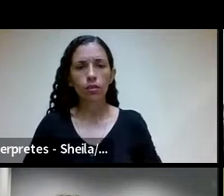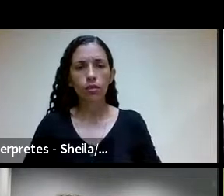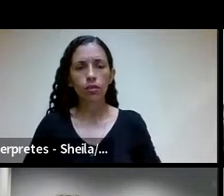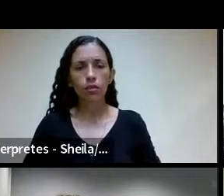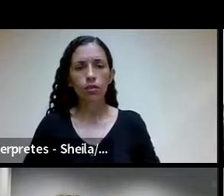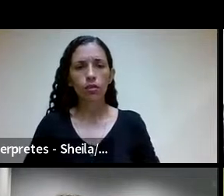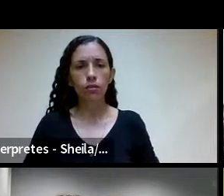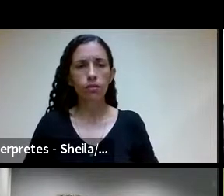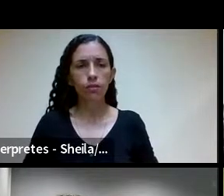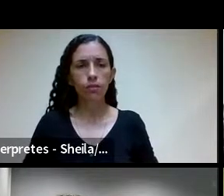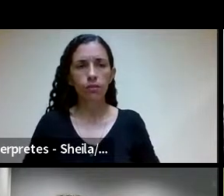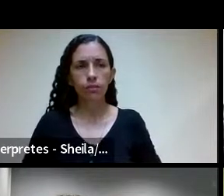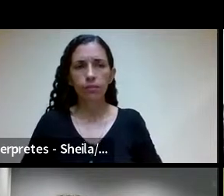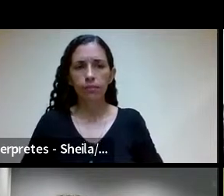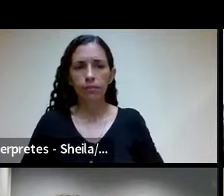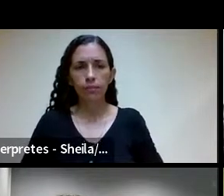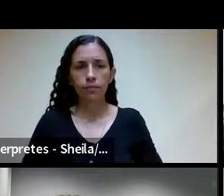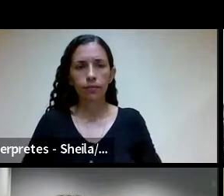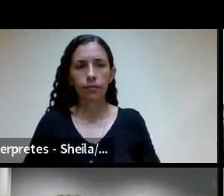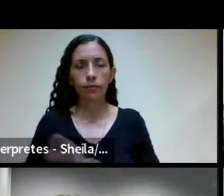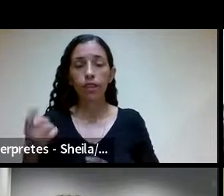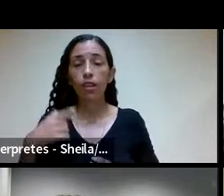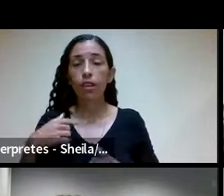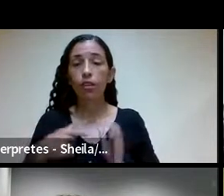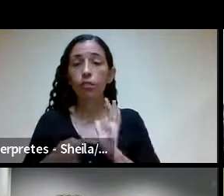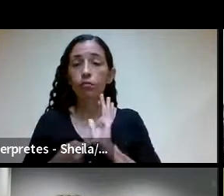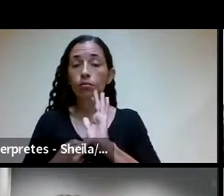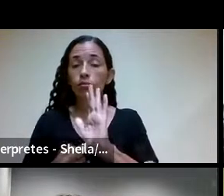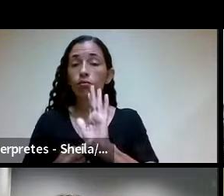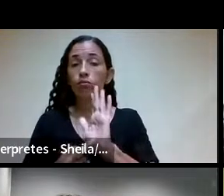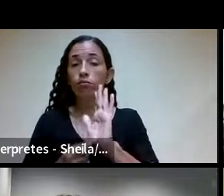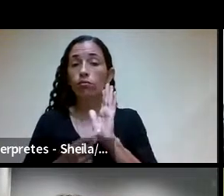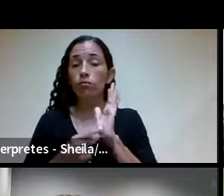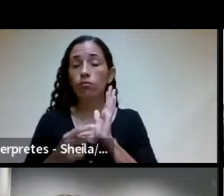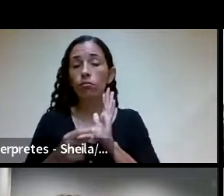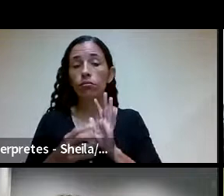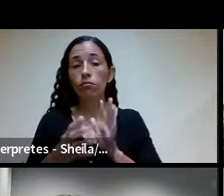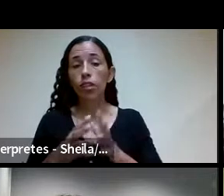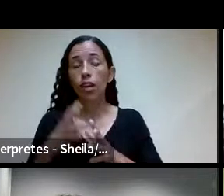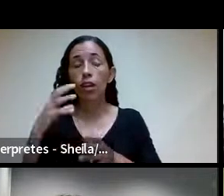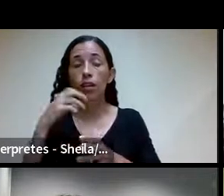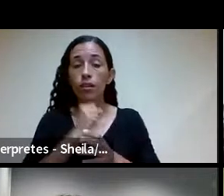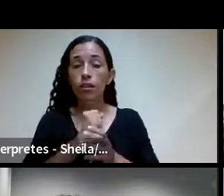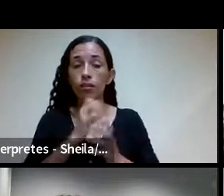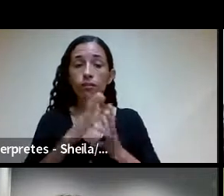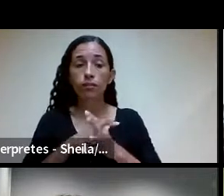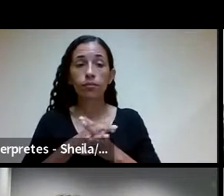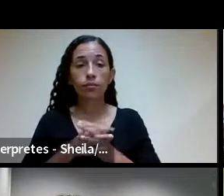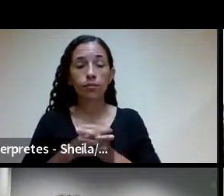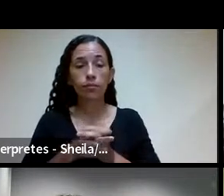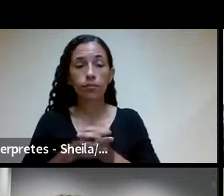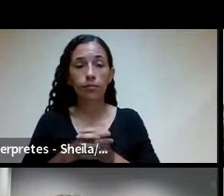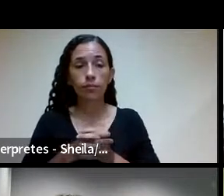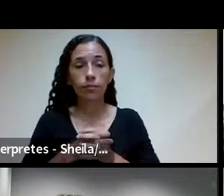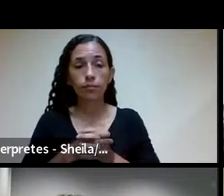1.427,16. Eu trago uma breve consideração e